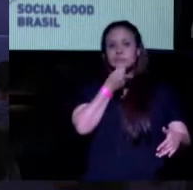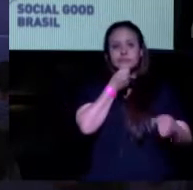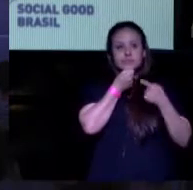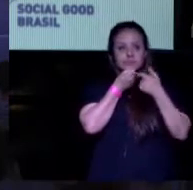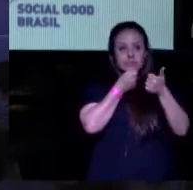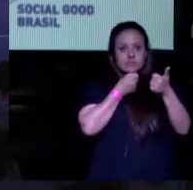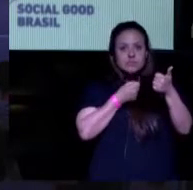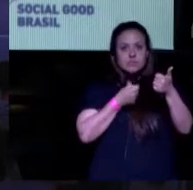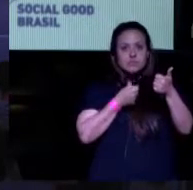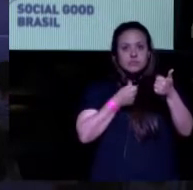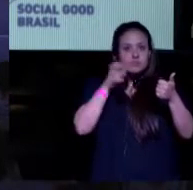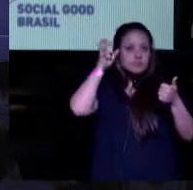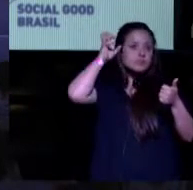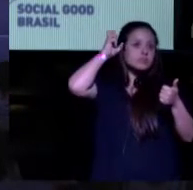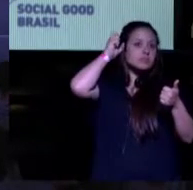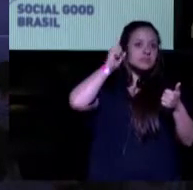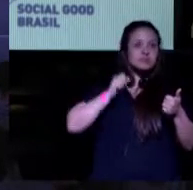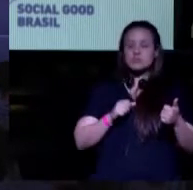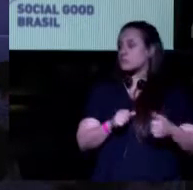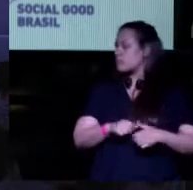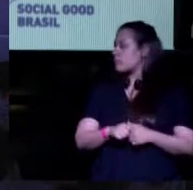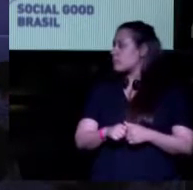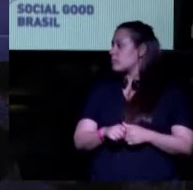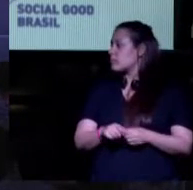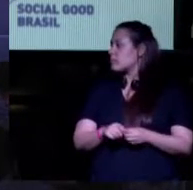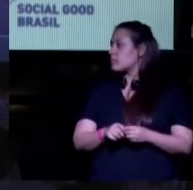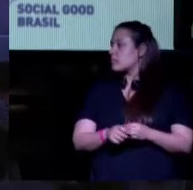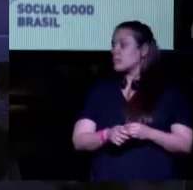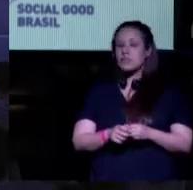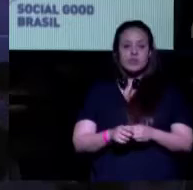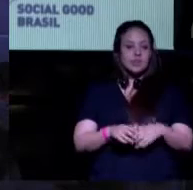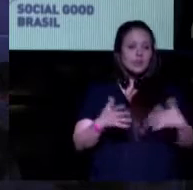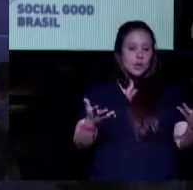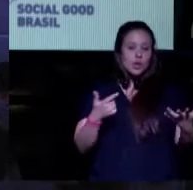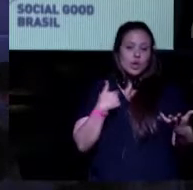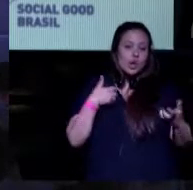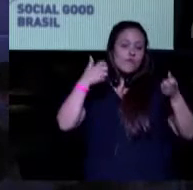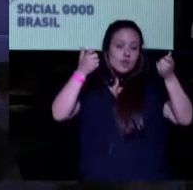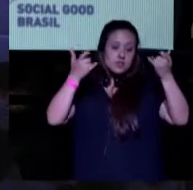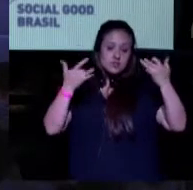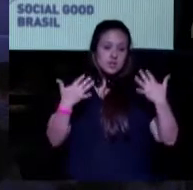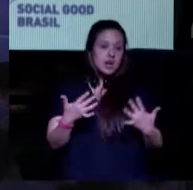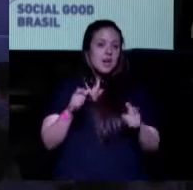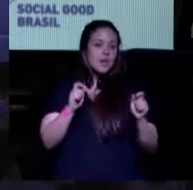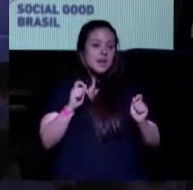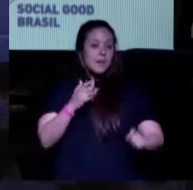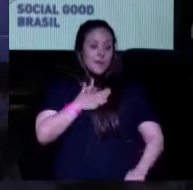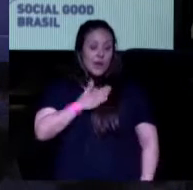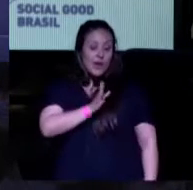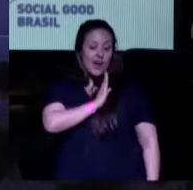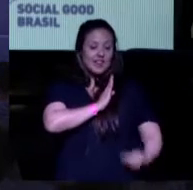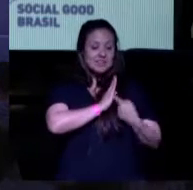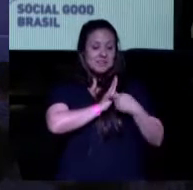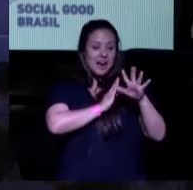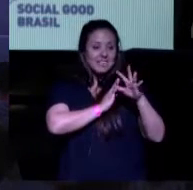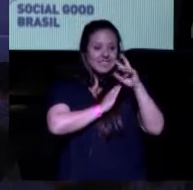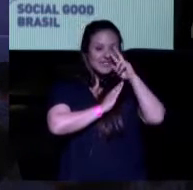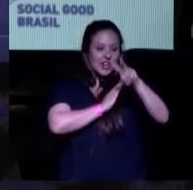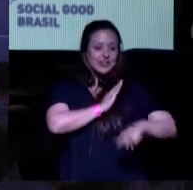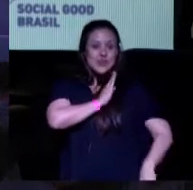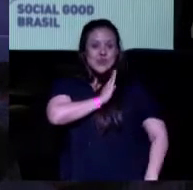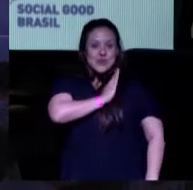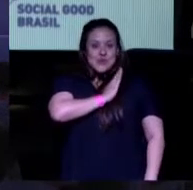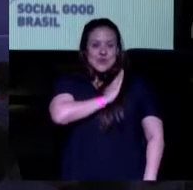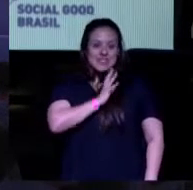melhorou vendeu boa então vou falar aquilo que acho que faz o coração bater mais porque eu também não sei muito a